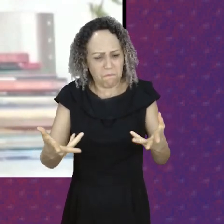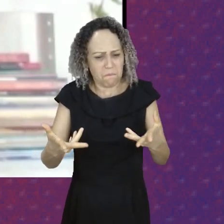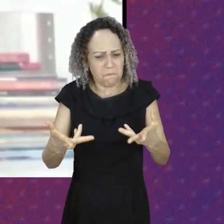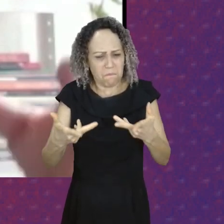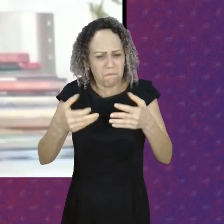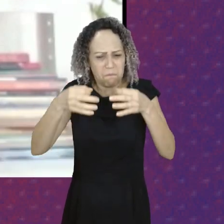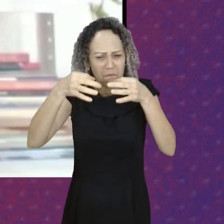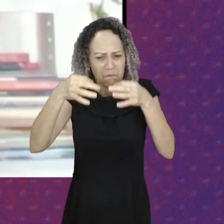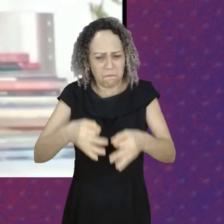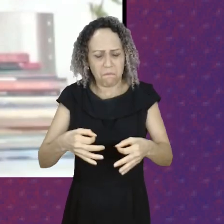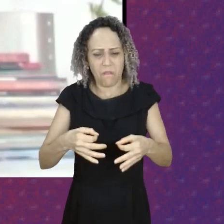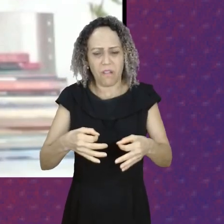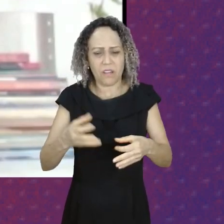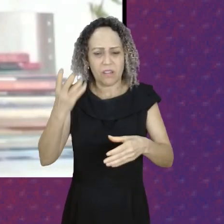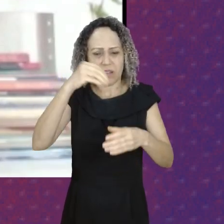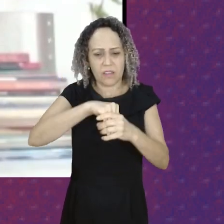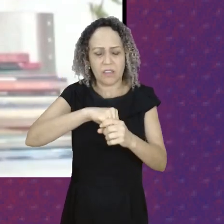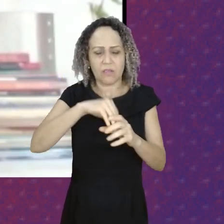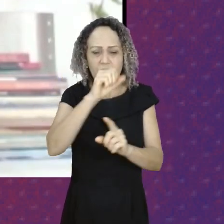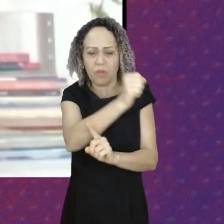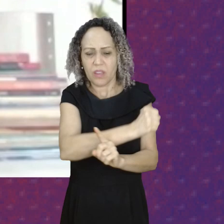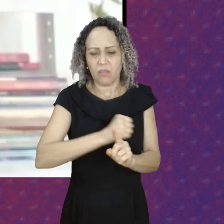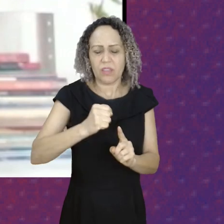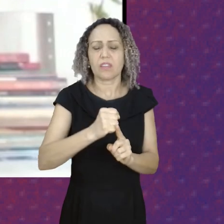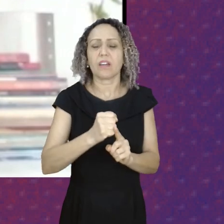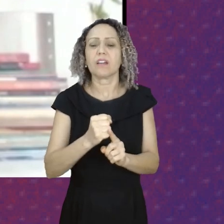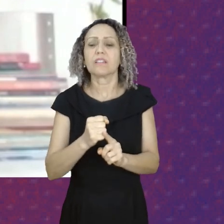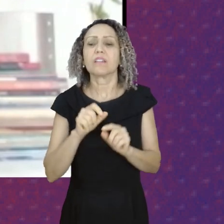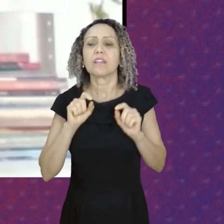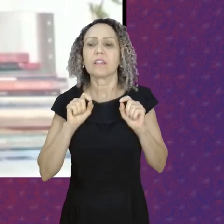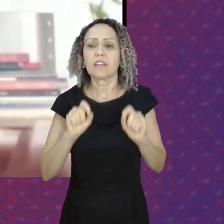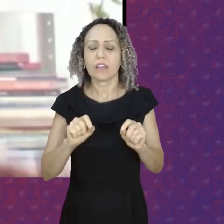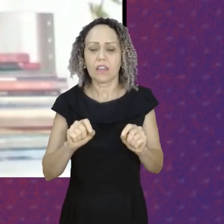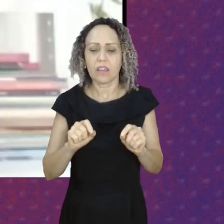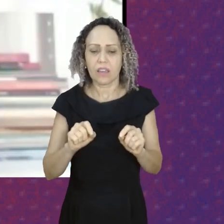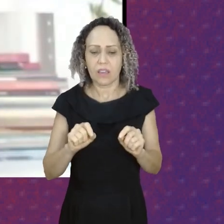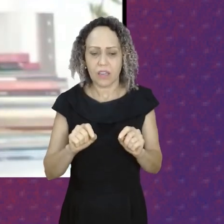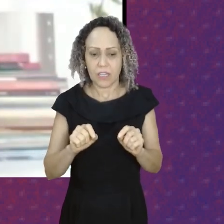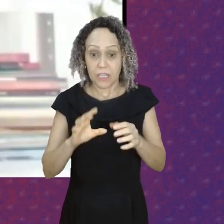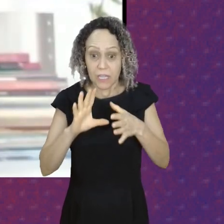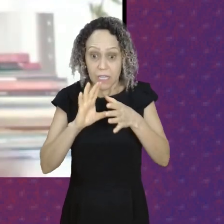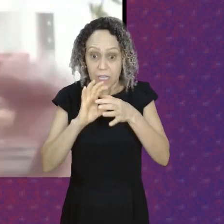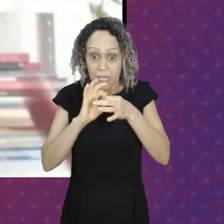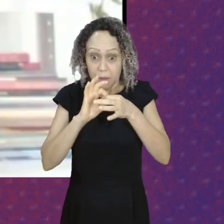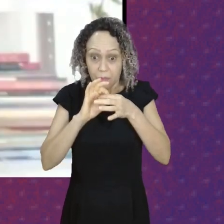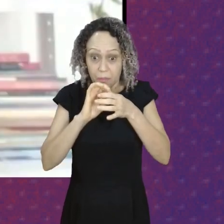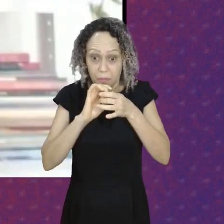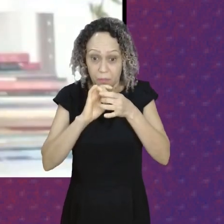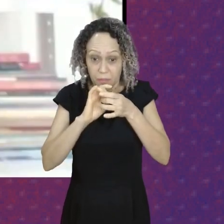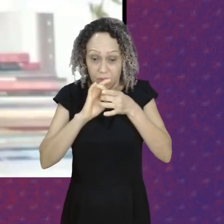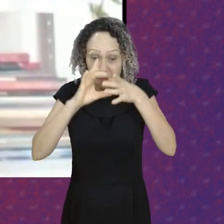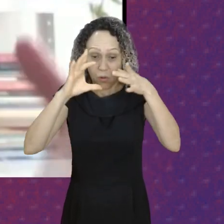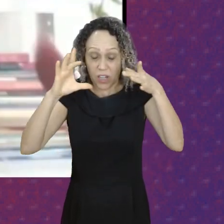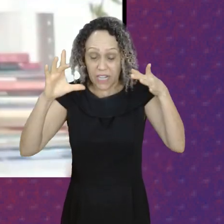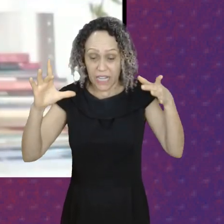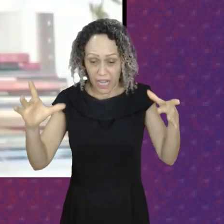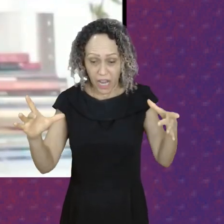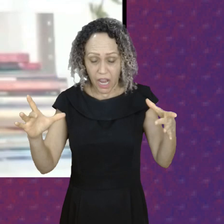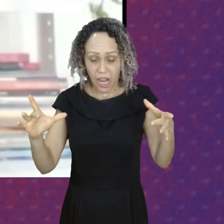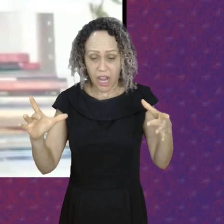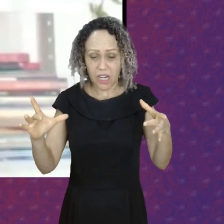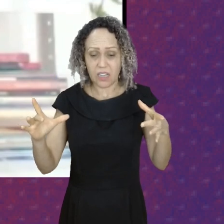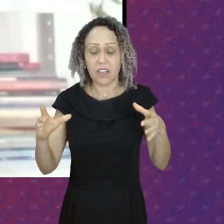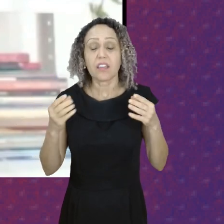relevância numa sociedade que quer ser democrática, que busca, né,